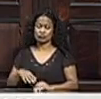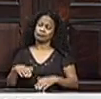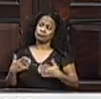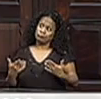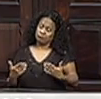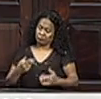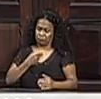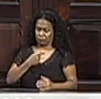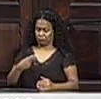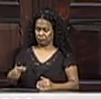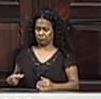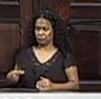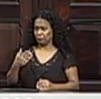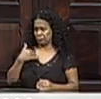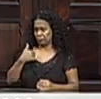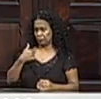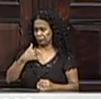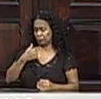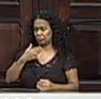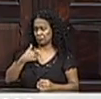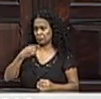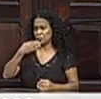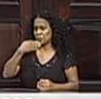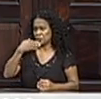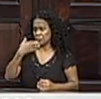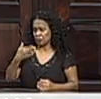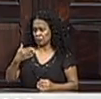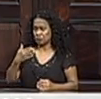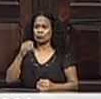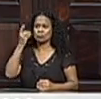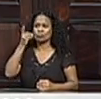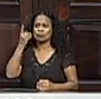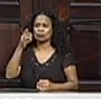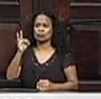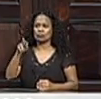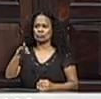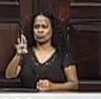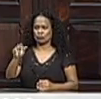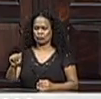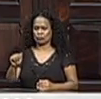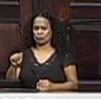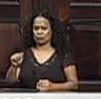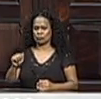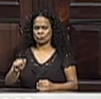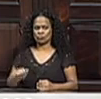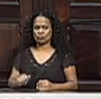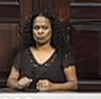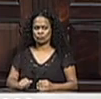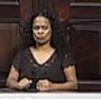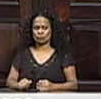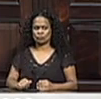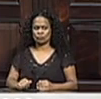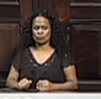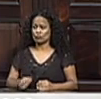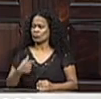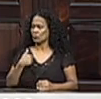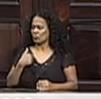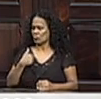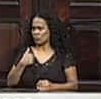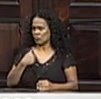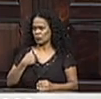eu solicito ao deputado Tutuca que eu